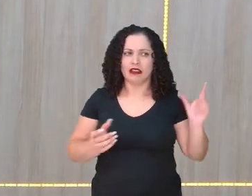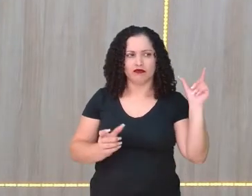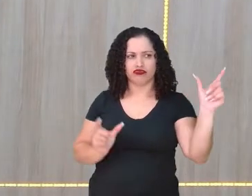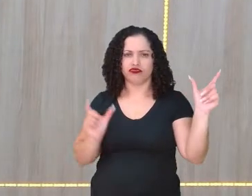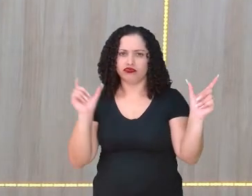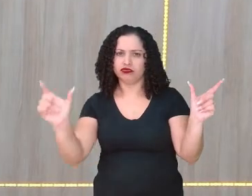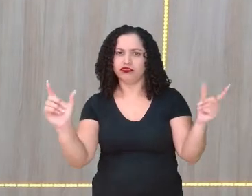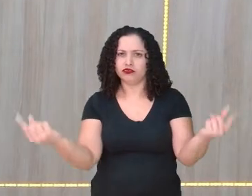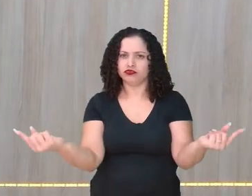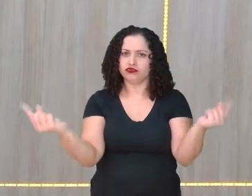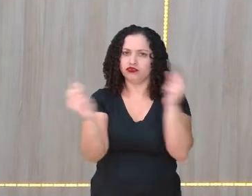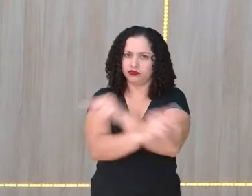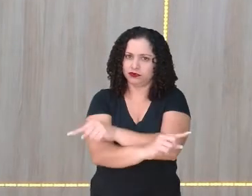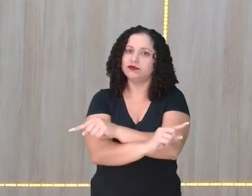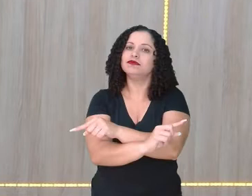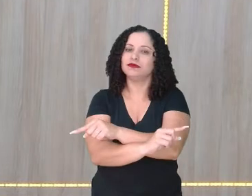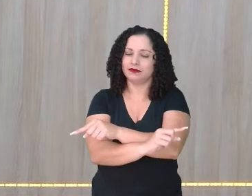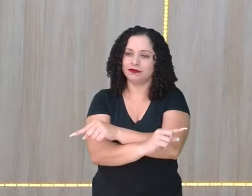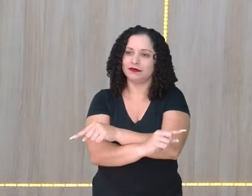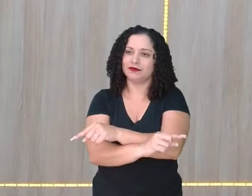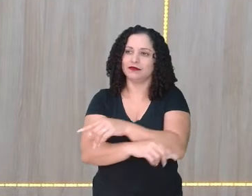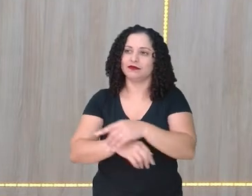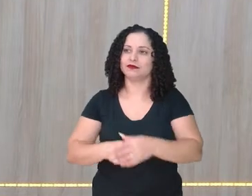bairros. Você pode trocar